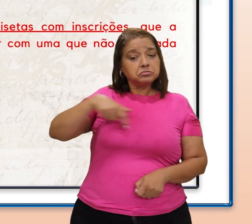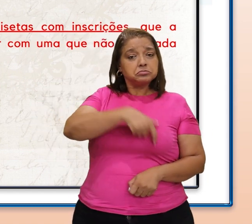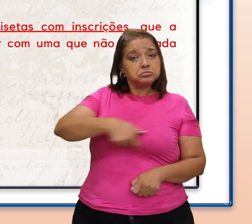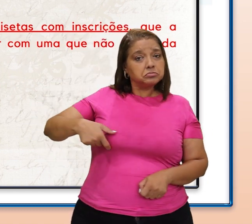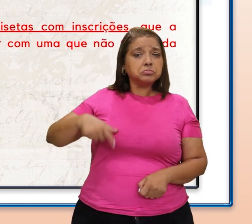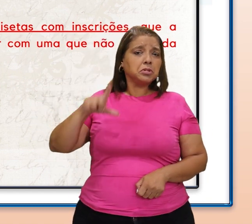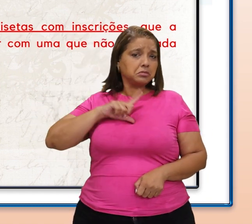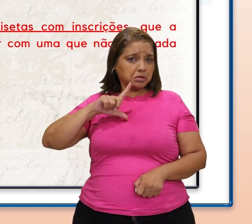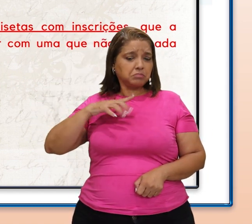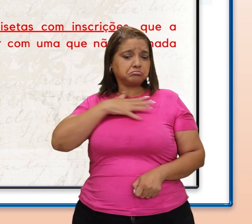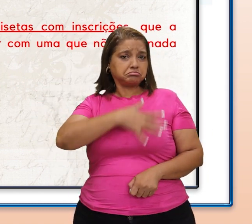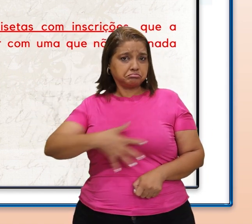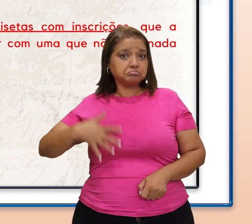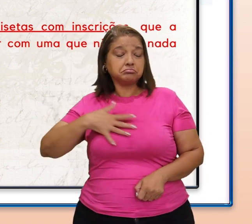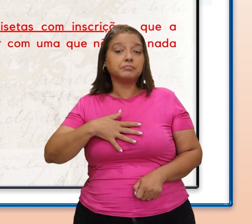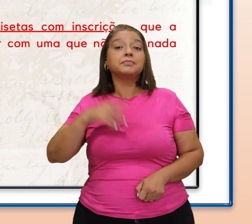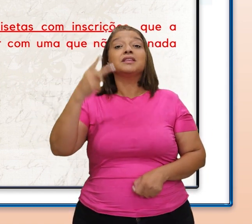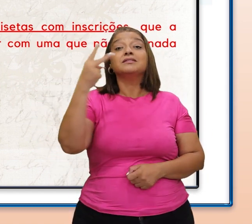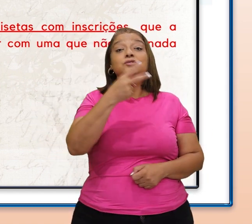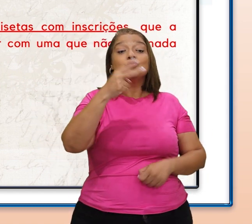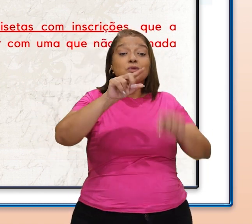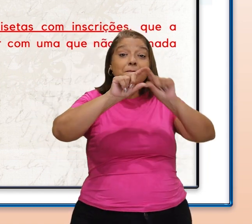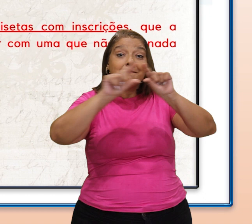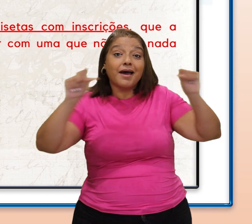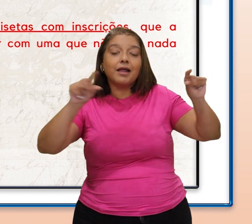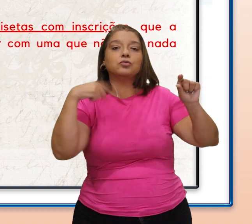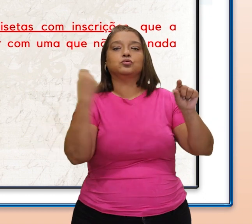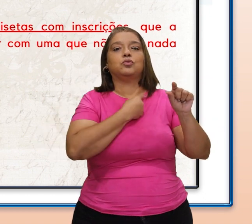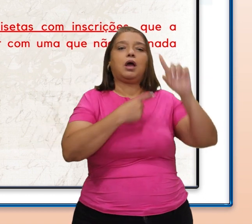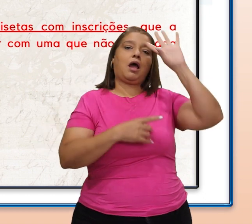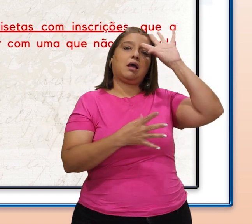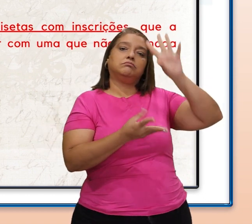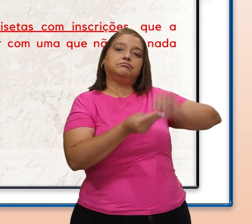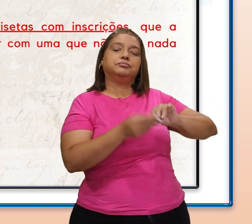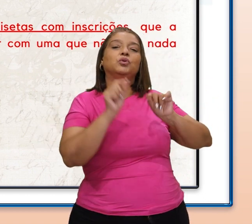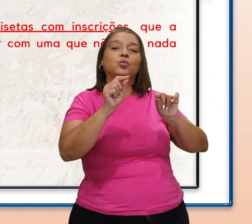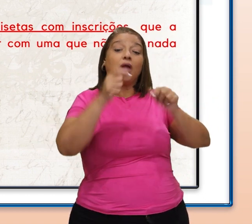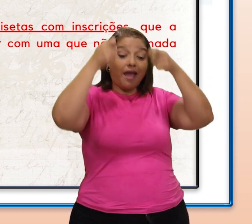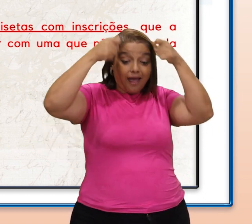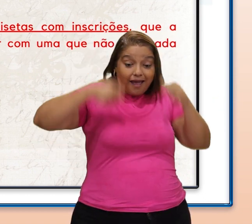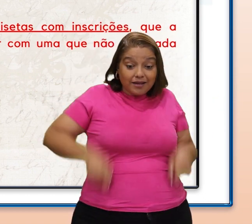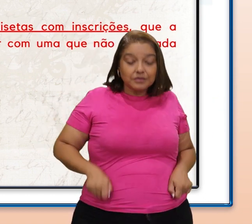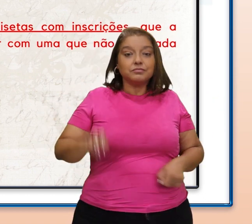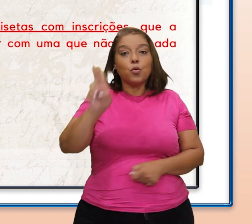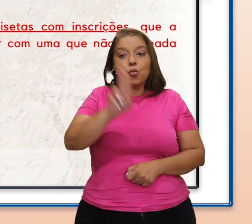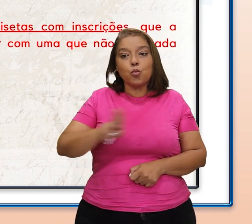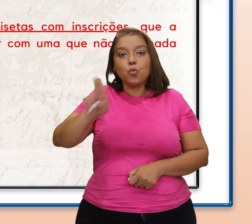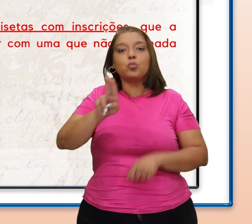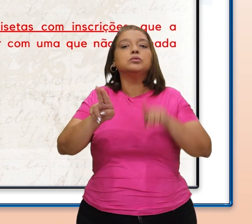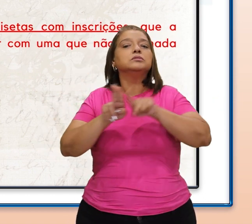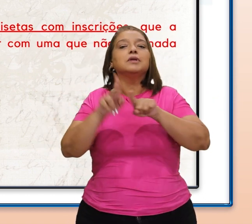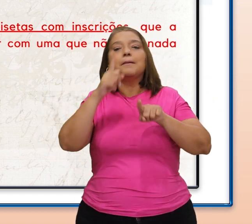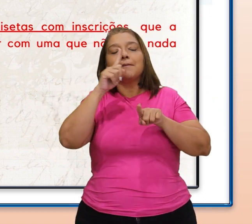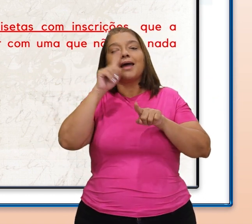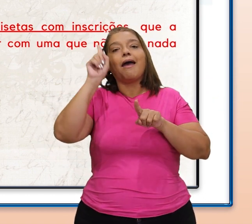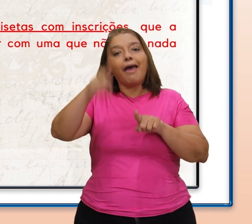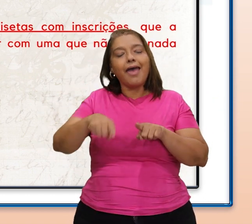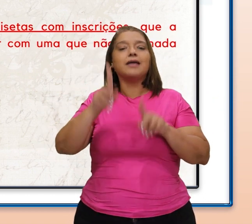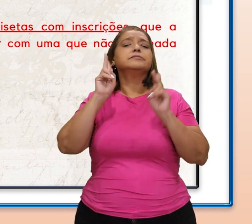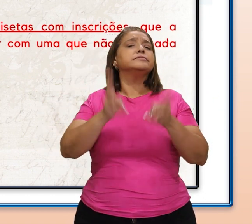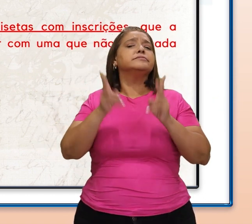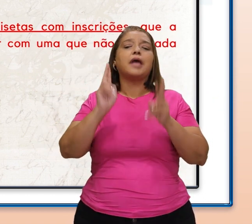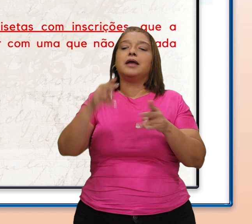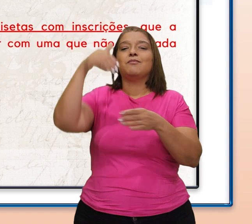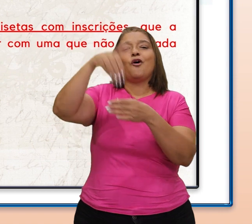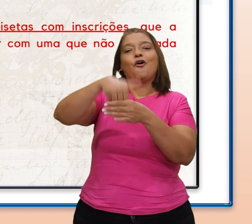com inscrições. No segundo parágrafo, nós vamos compreender que esse uso de camisetas ocorre em um contexto de